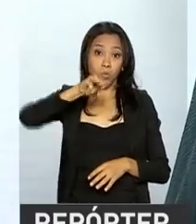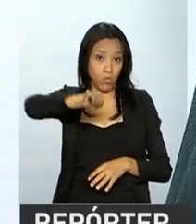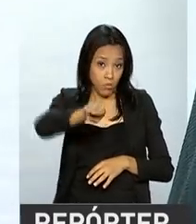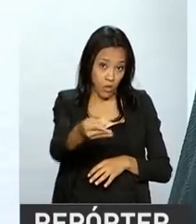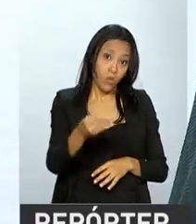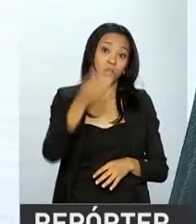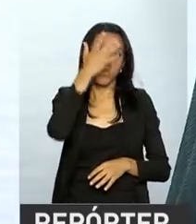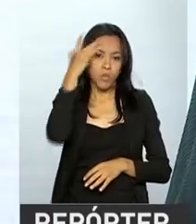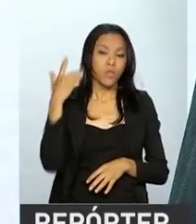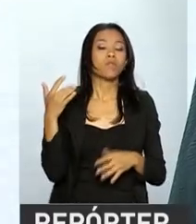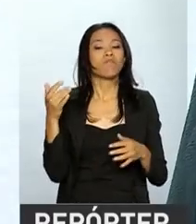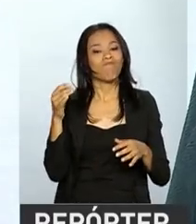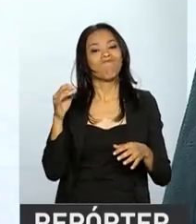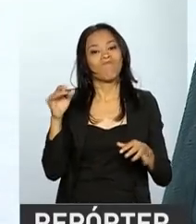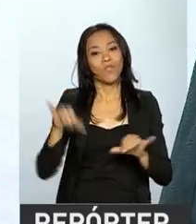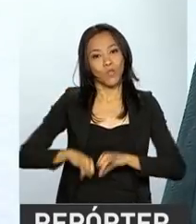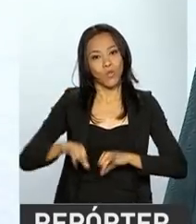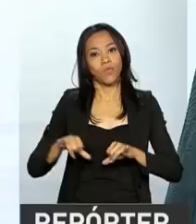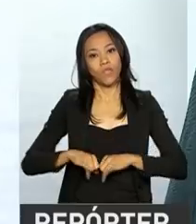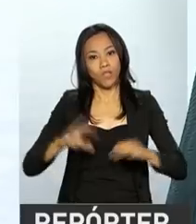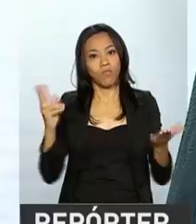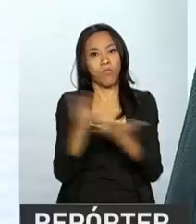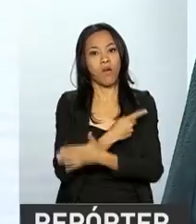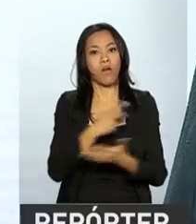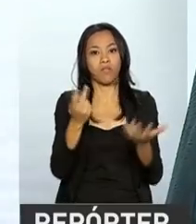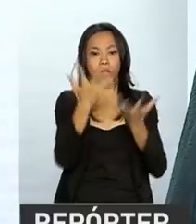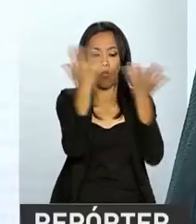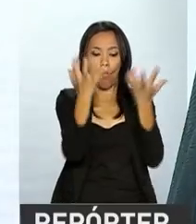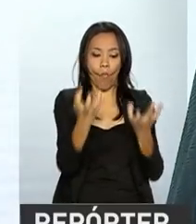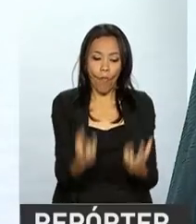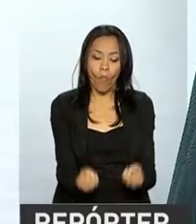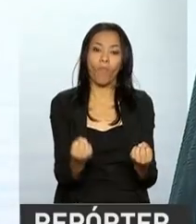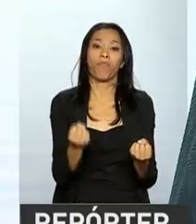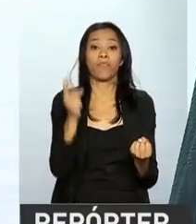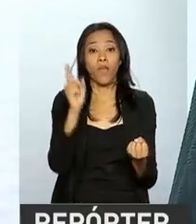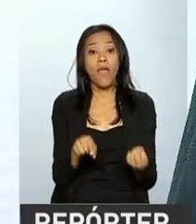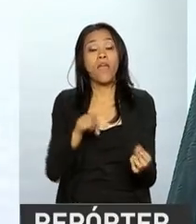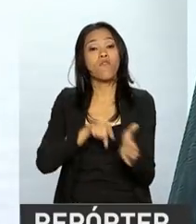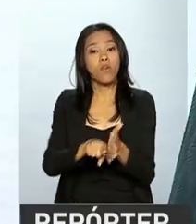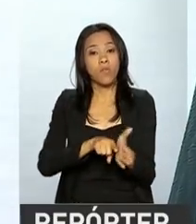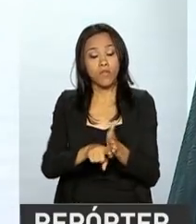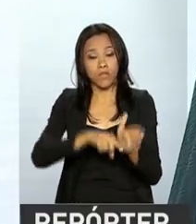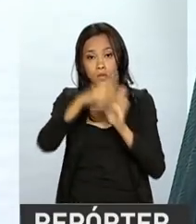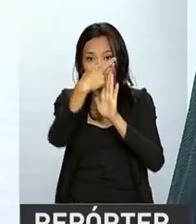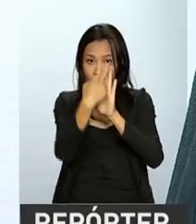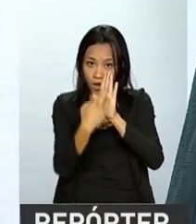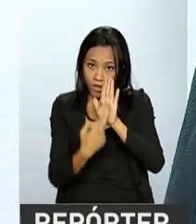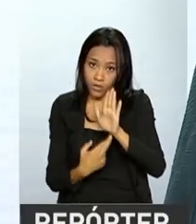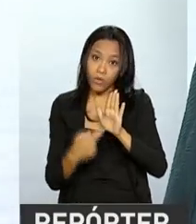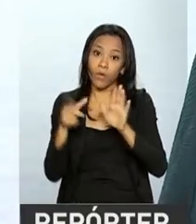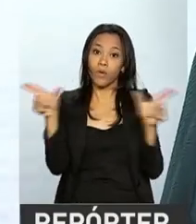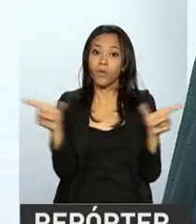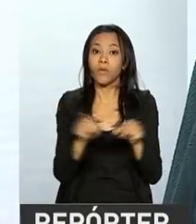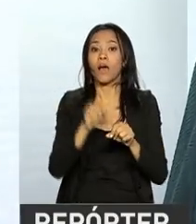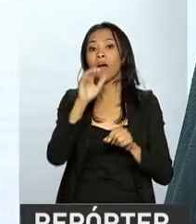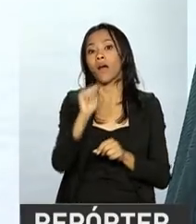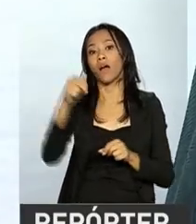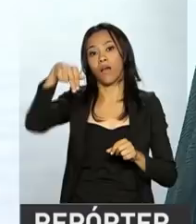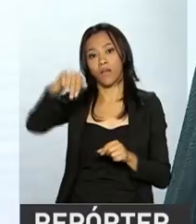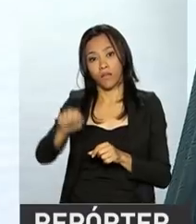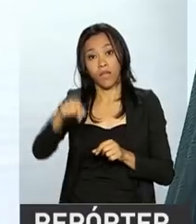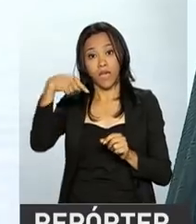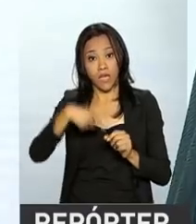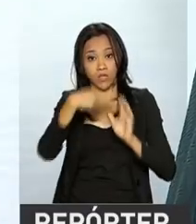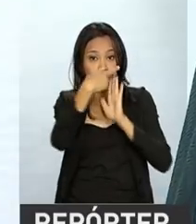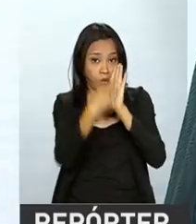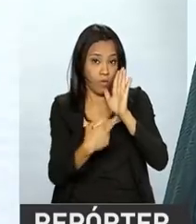foram afetadas por secas ou estiagens. Os dados são do relatório da Agência Nacional de Águas. O documento